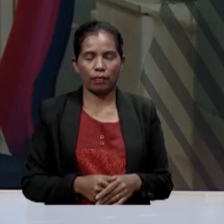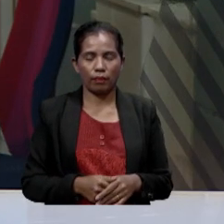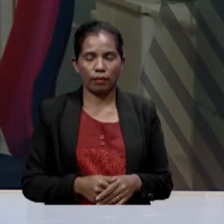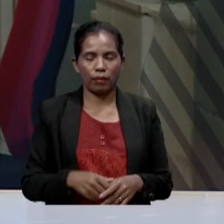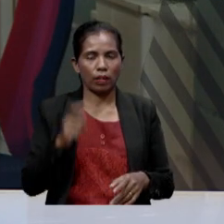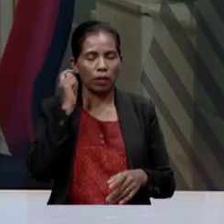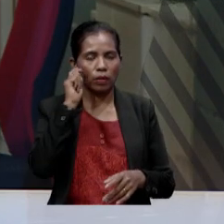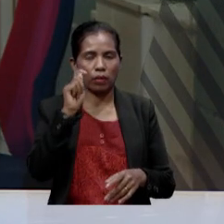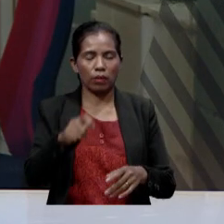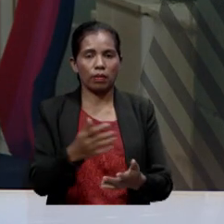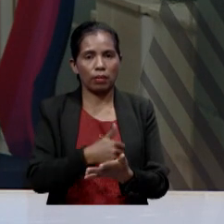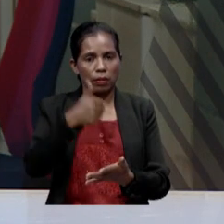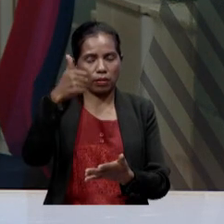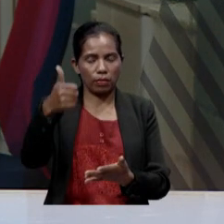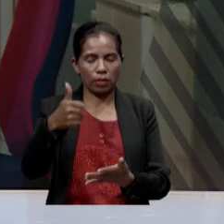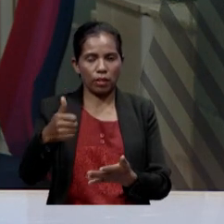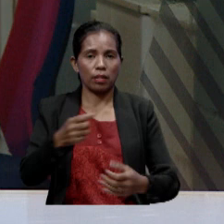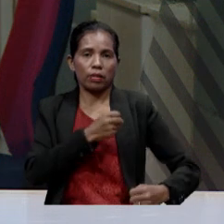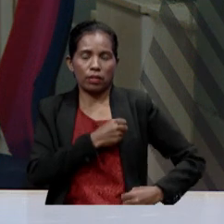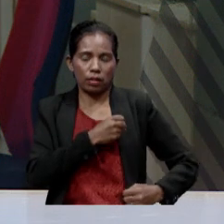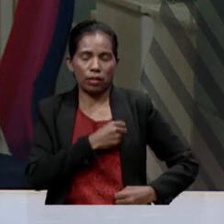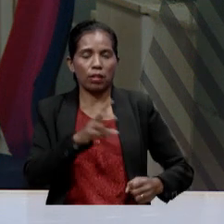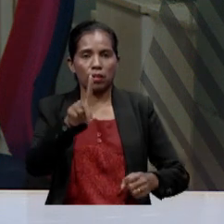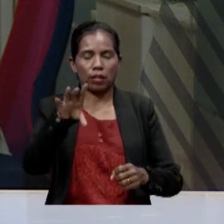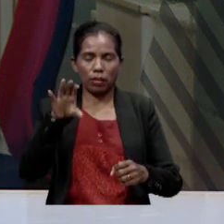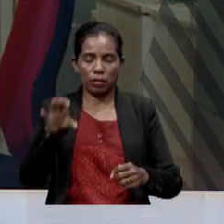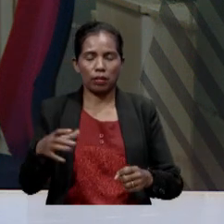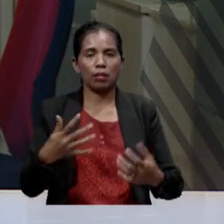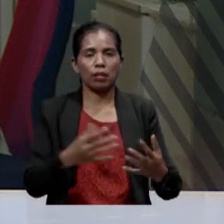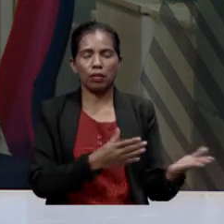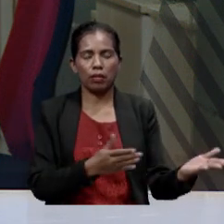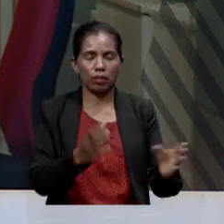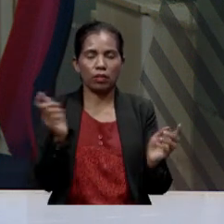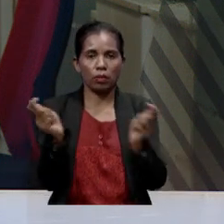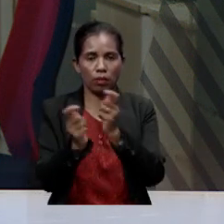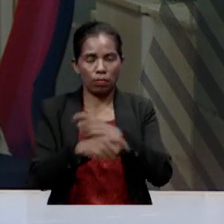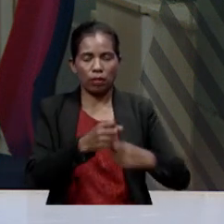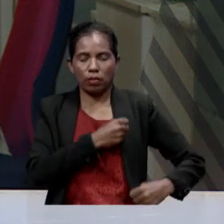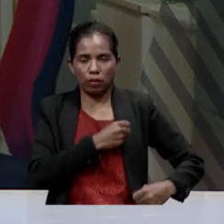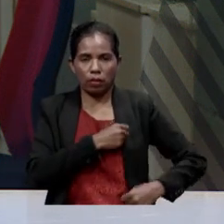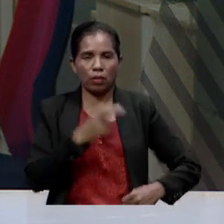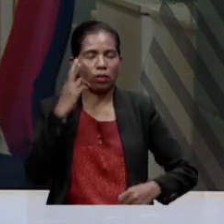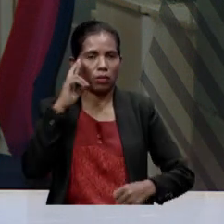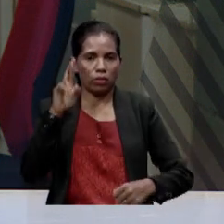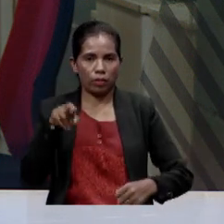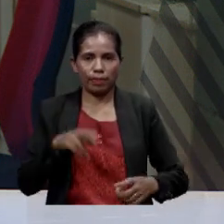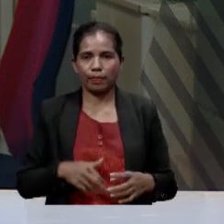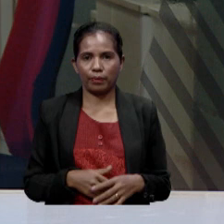Ucrânia manang falin ia soldado atu sida resing, hafo in libertação ia momento troca malu militar ho Rússia.